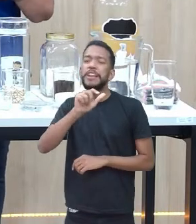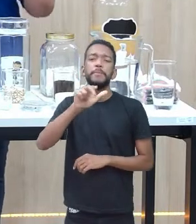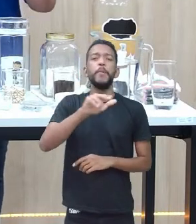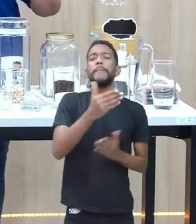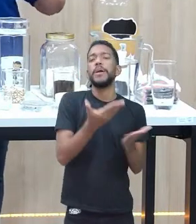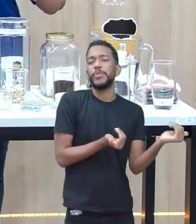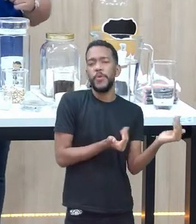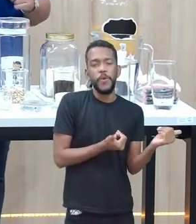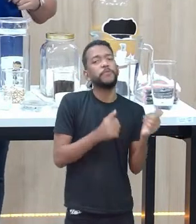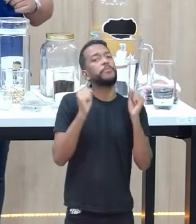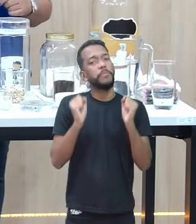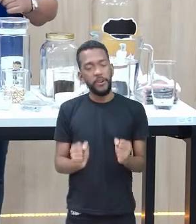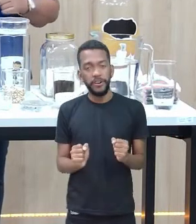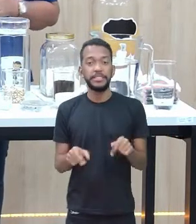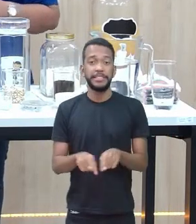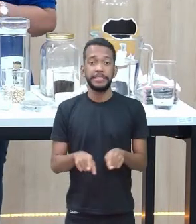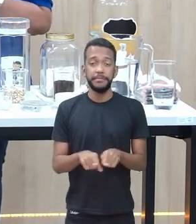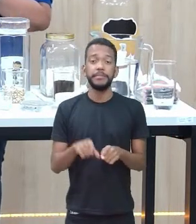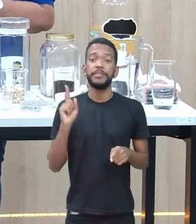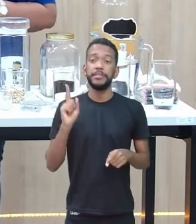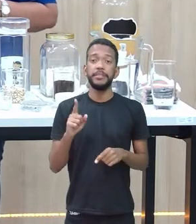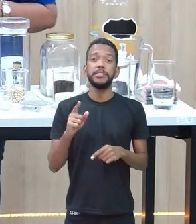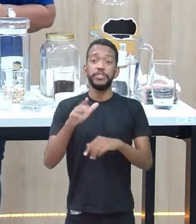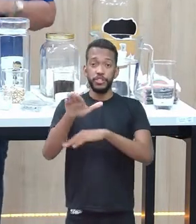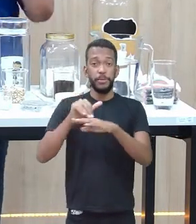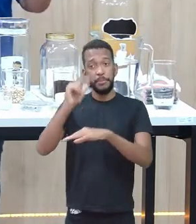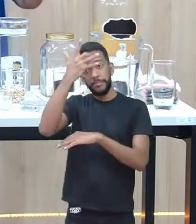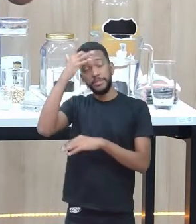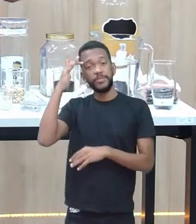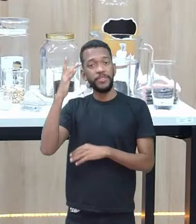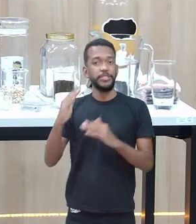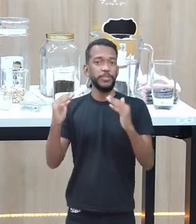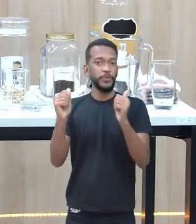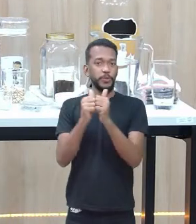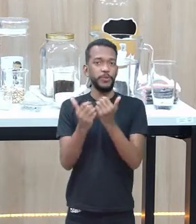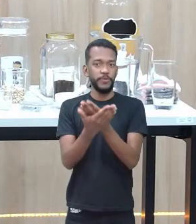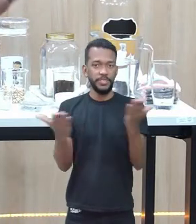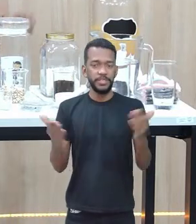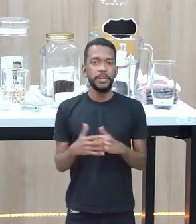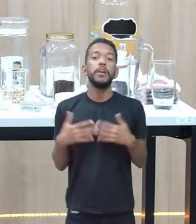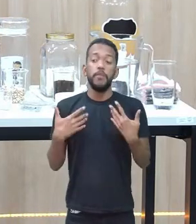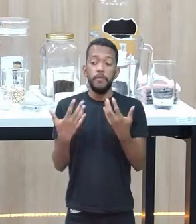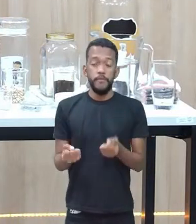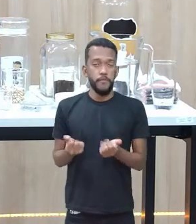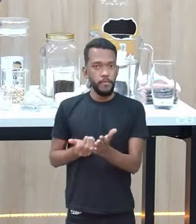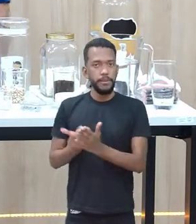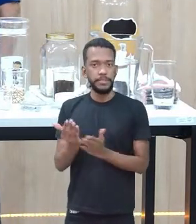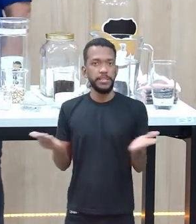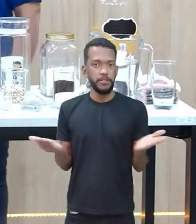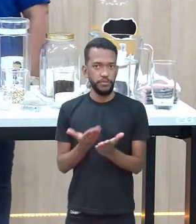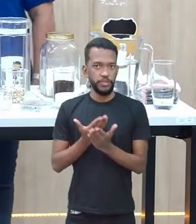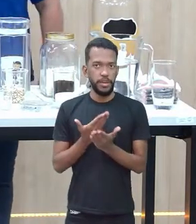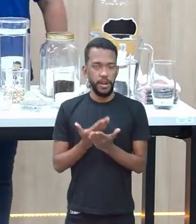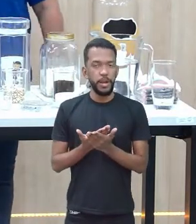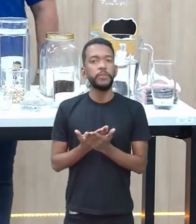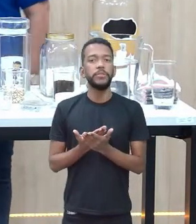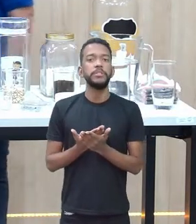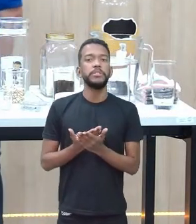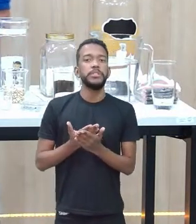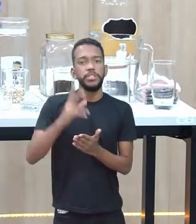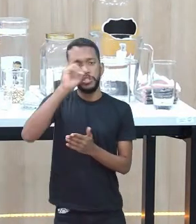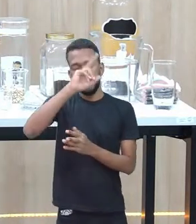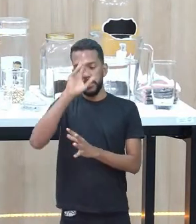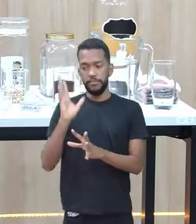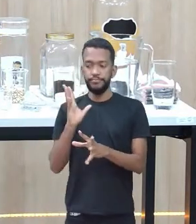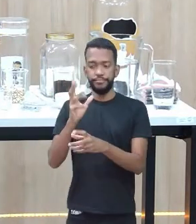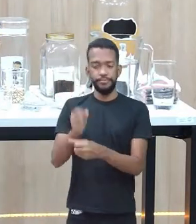mãe. Chama alguém para ficar aí com você. Vamos lá. Eu vou começar a aula hoje contando uma história, né? Então, estou trazendo para vocês